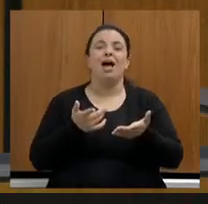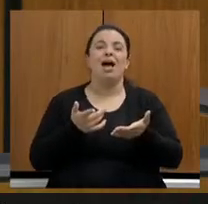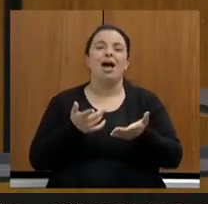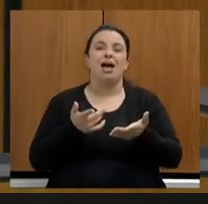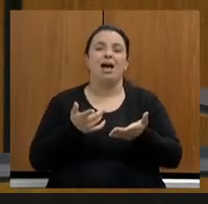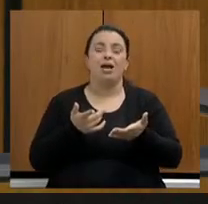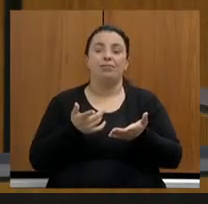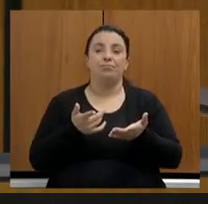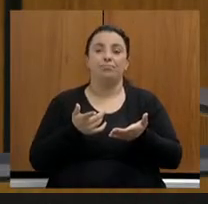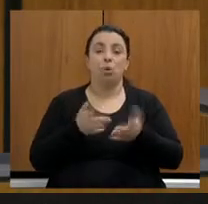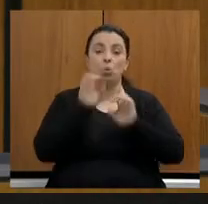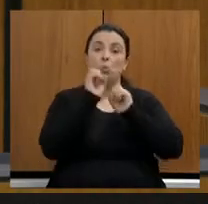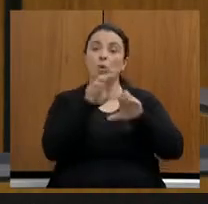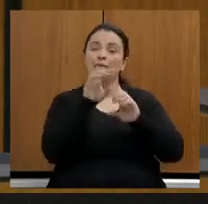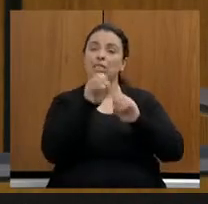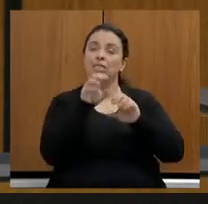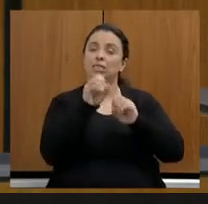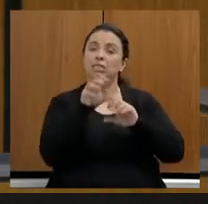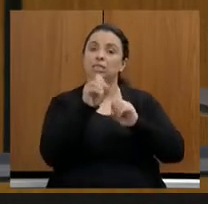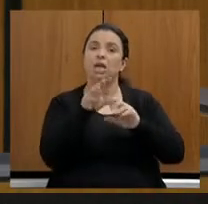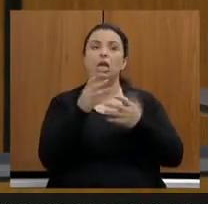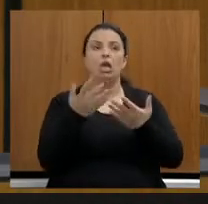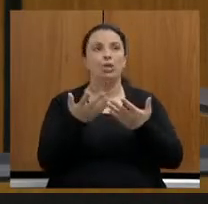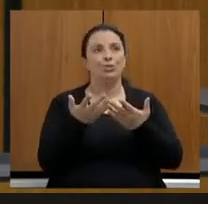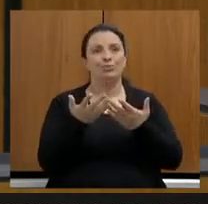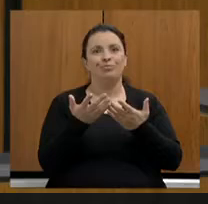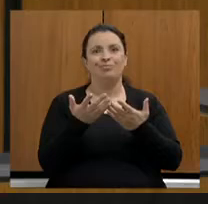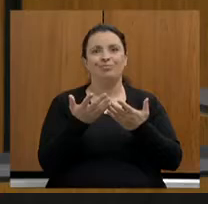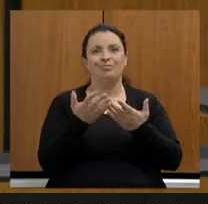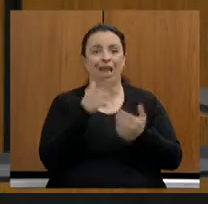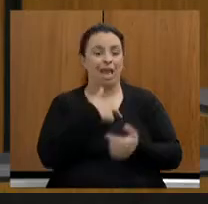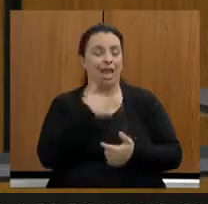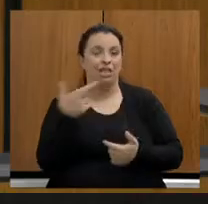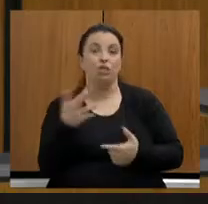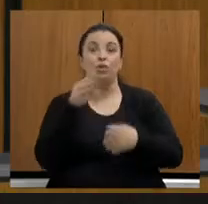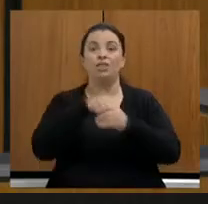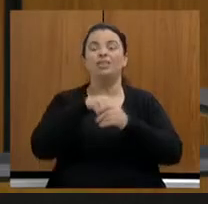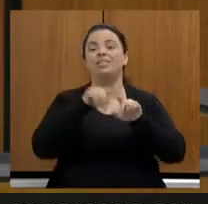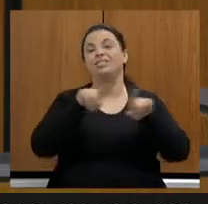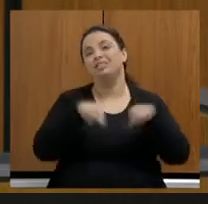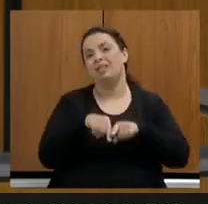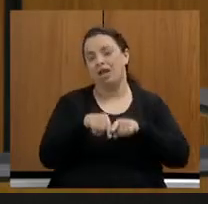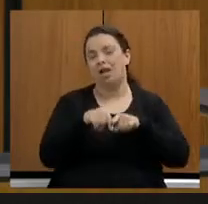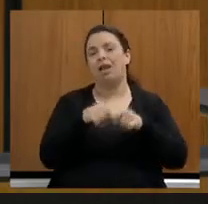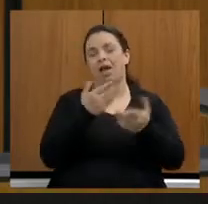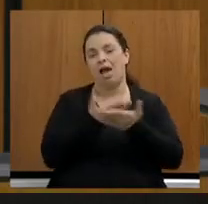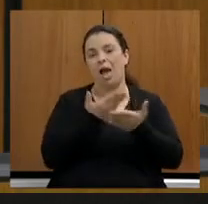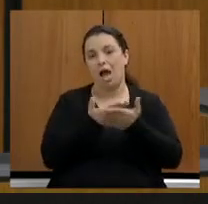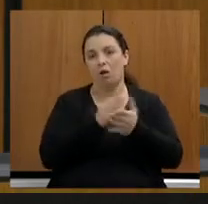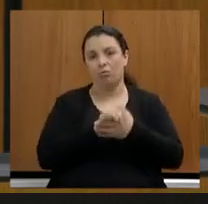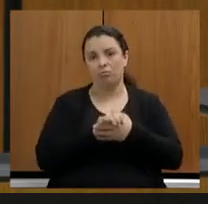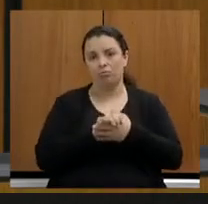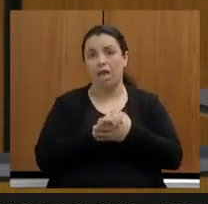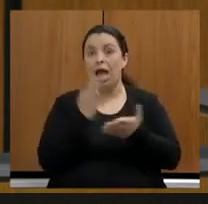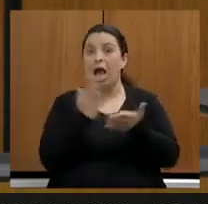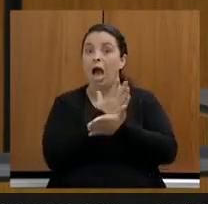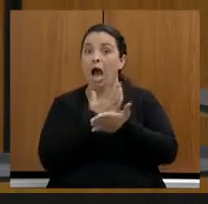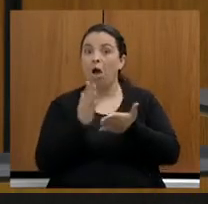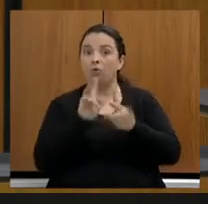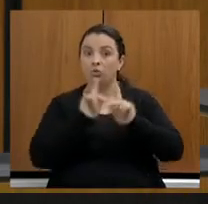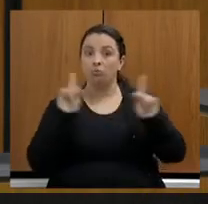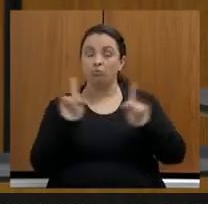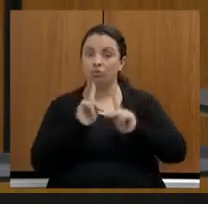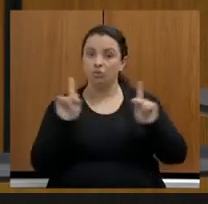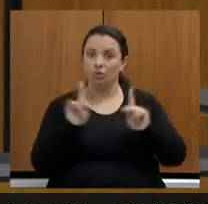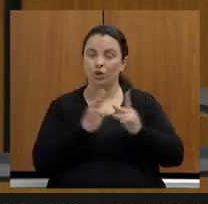professores que se valem da sua posição da audiência cativa dos alunos para tentar em pó a